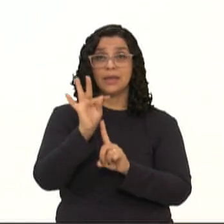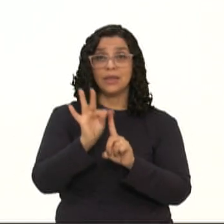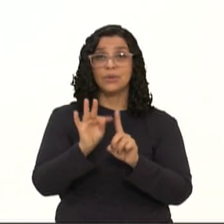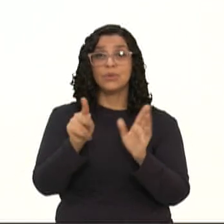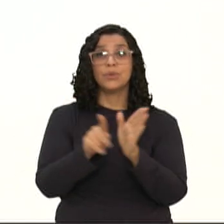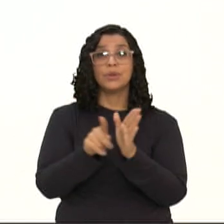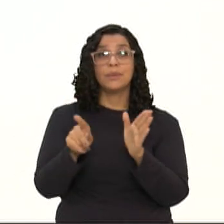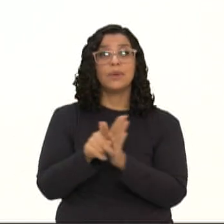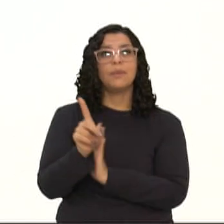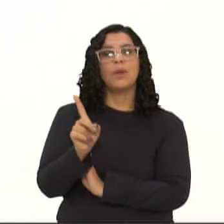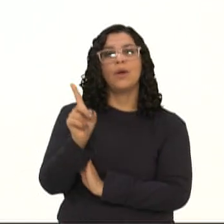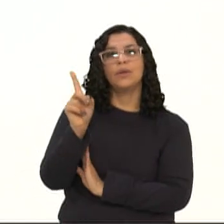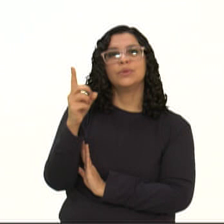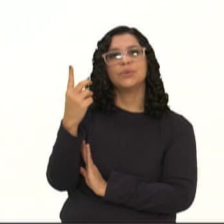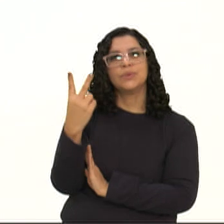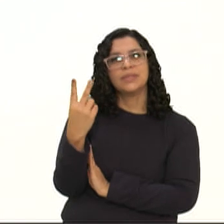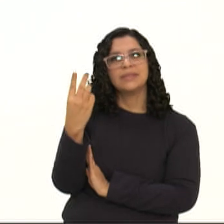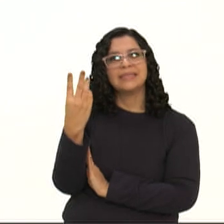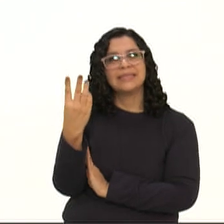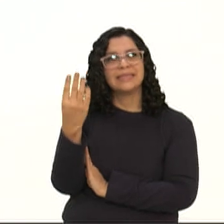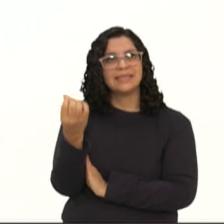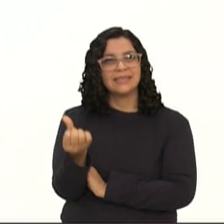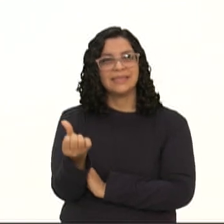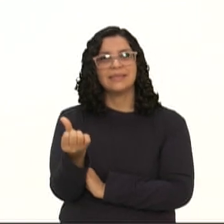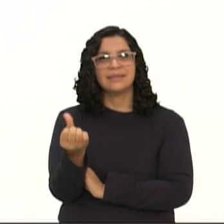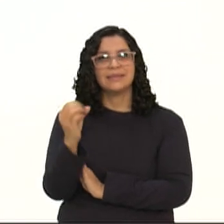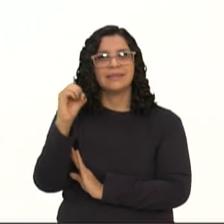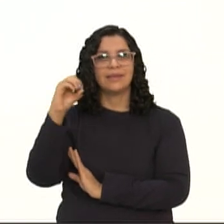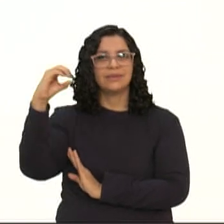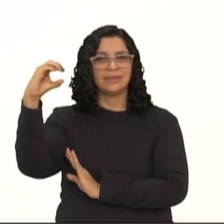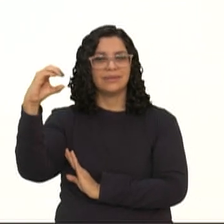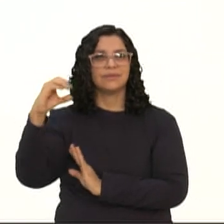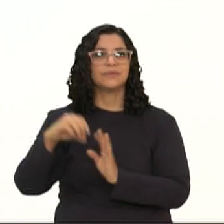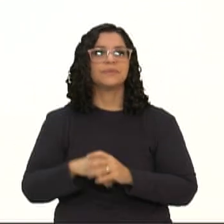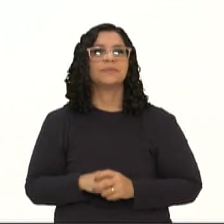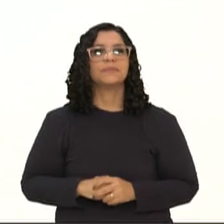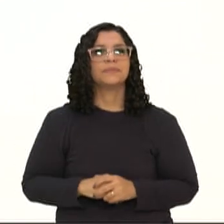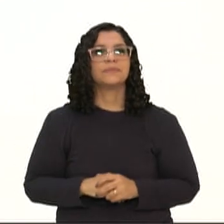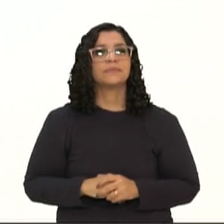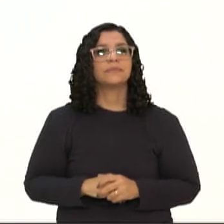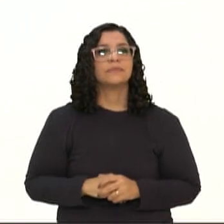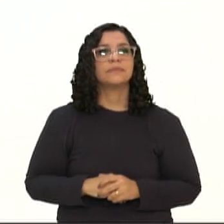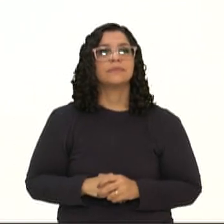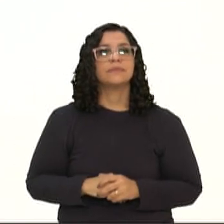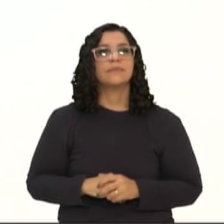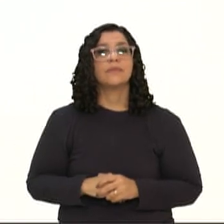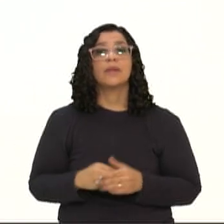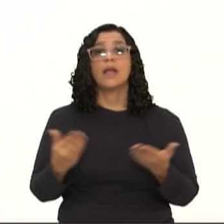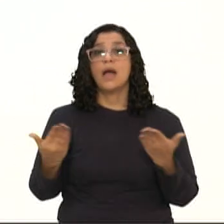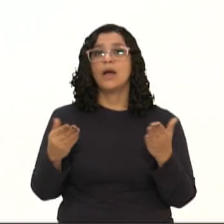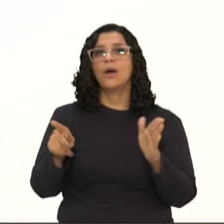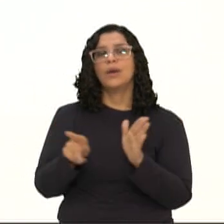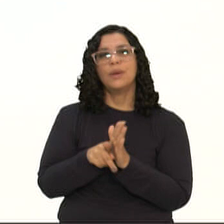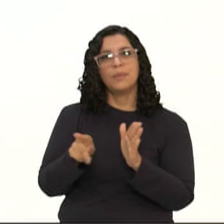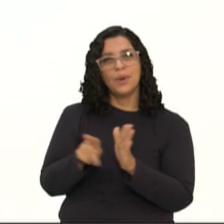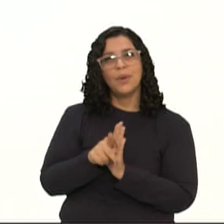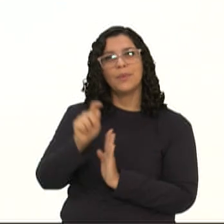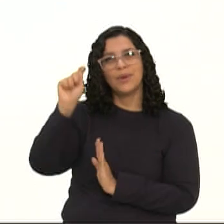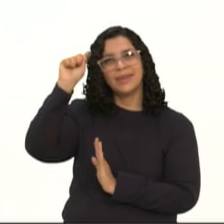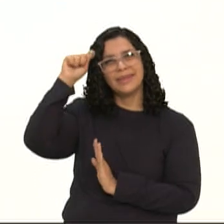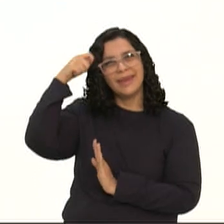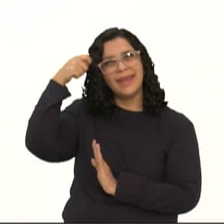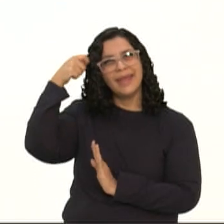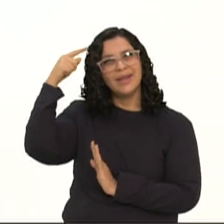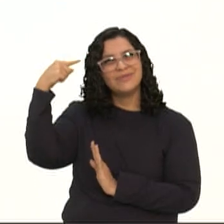de desnaturação é 236 graus Celsius. E o afroétnico aqui,